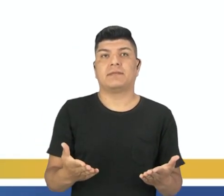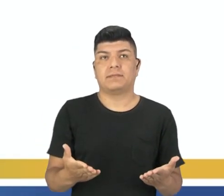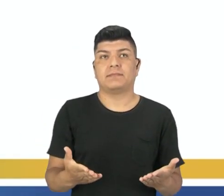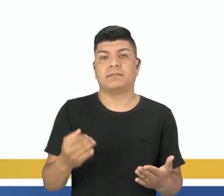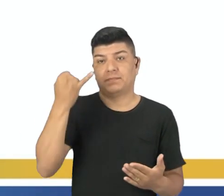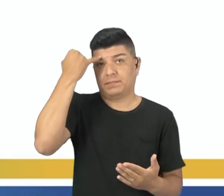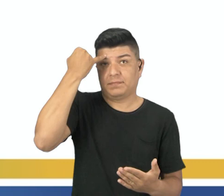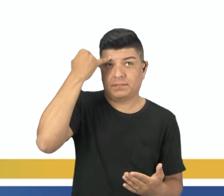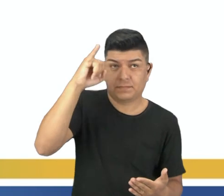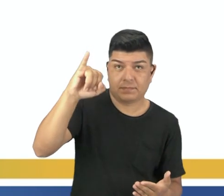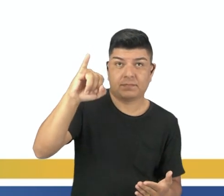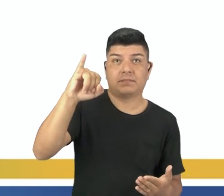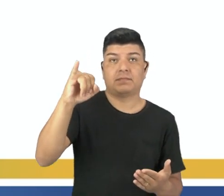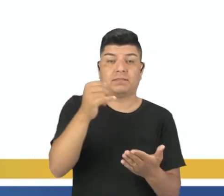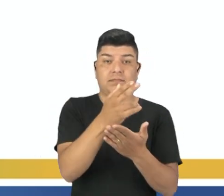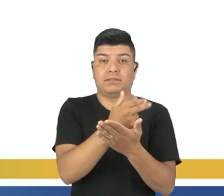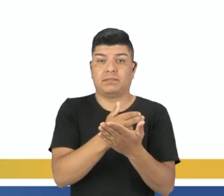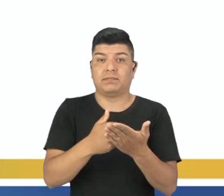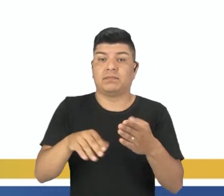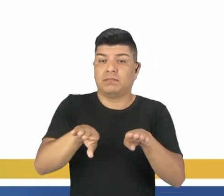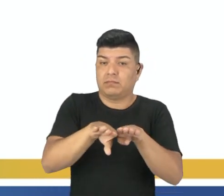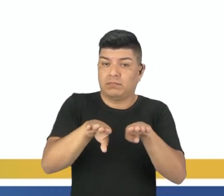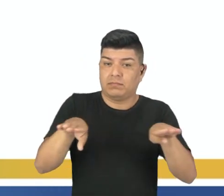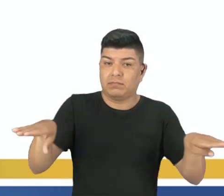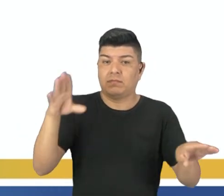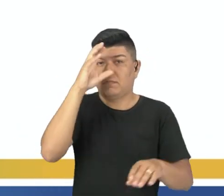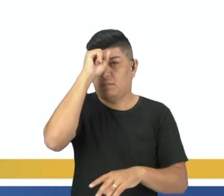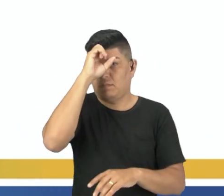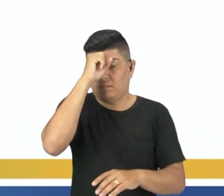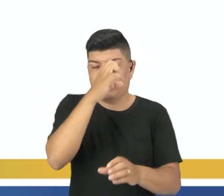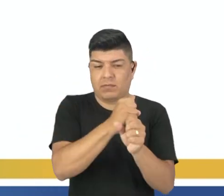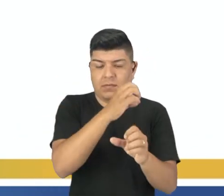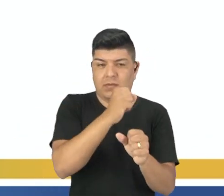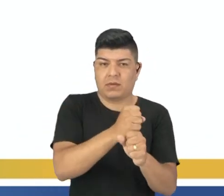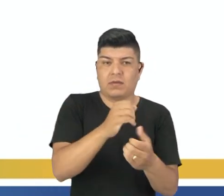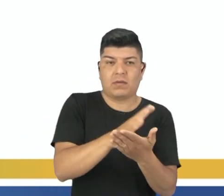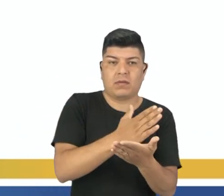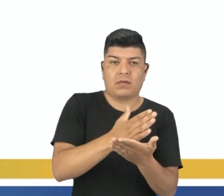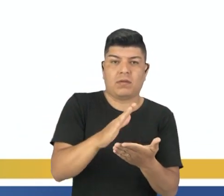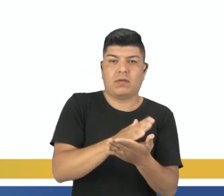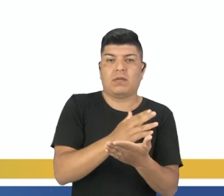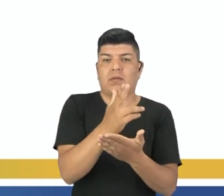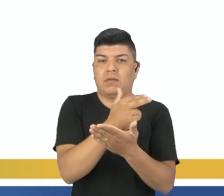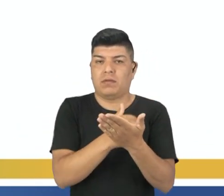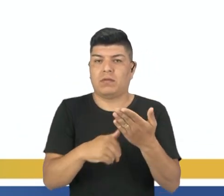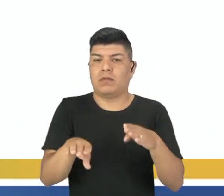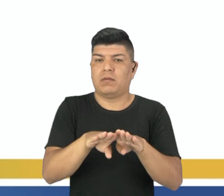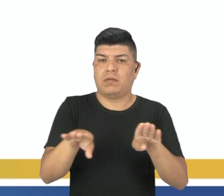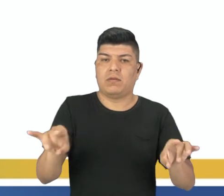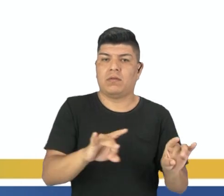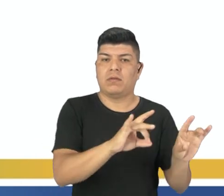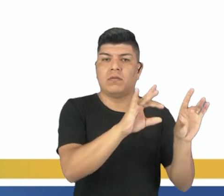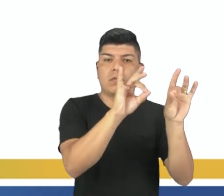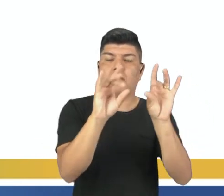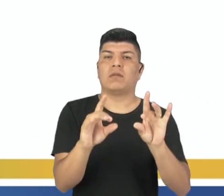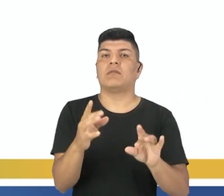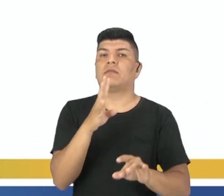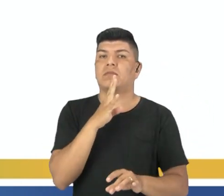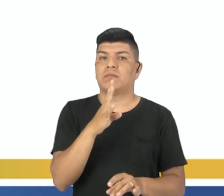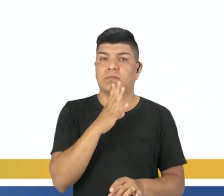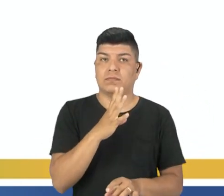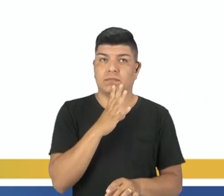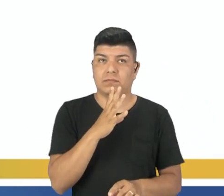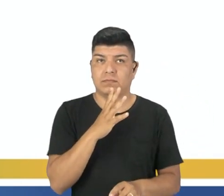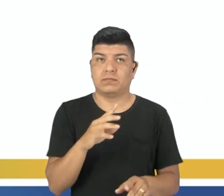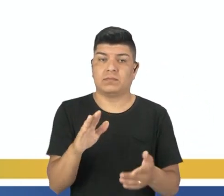estudamos na ideia da área de figuras planas aprendemos a calcular de algumas figuras planas em específico quando